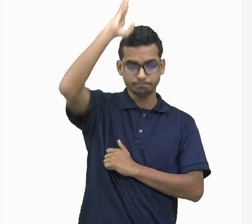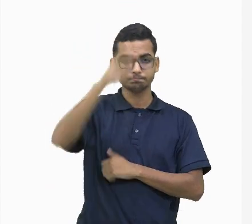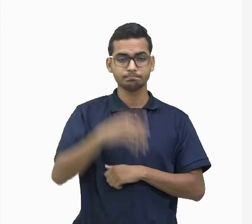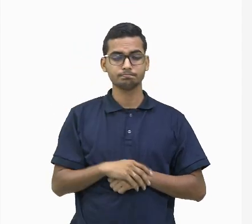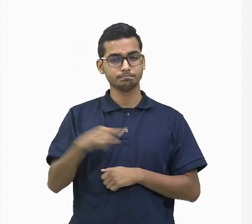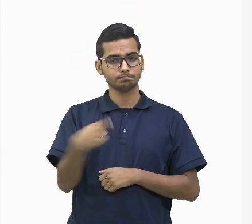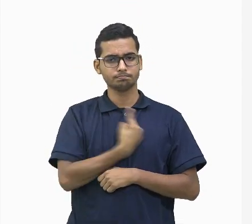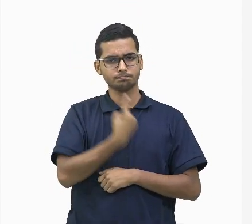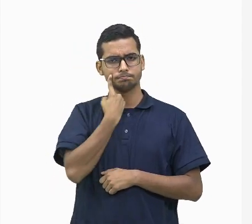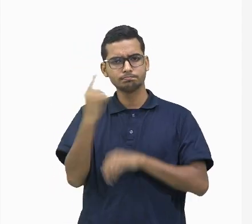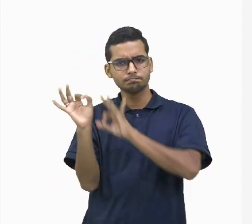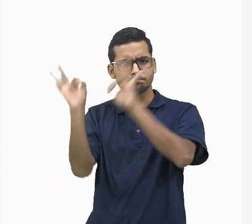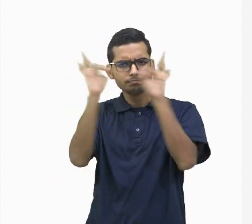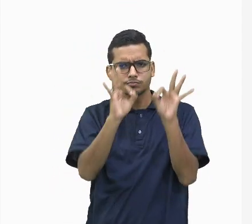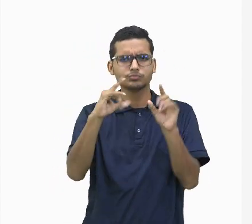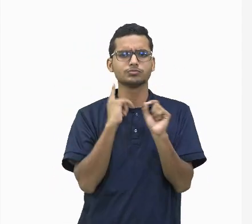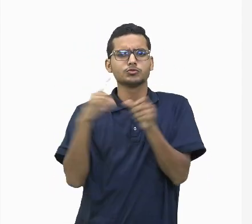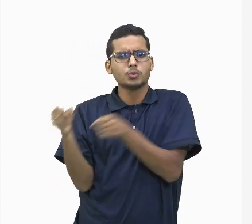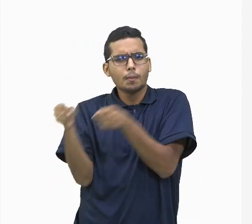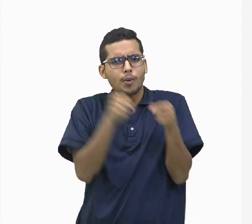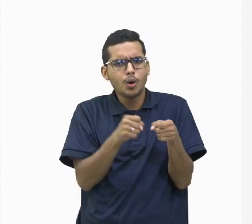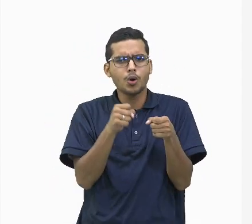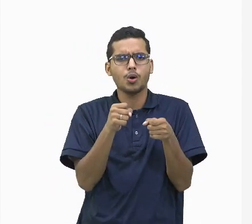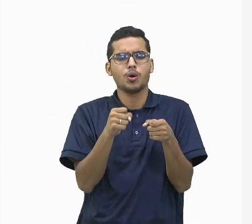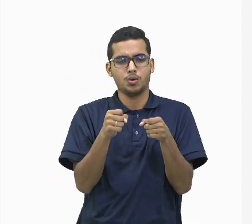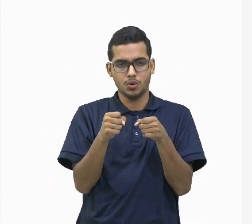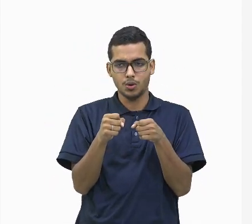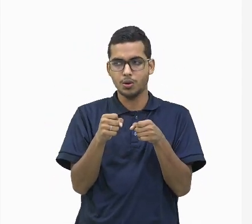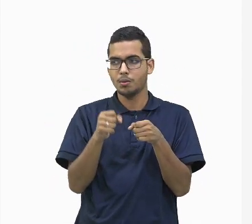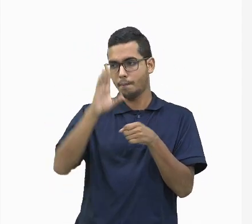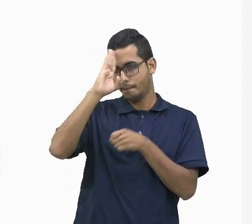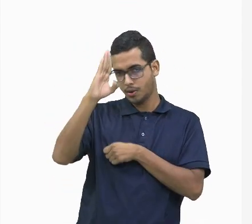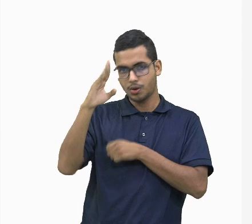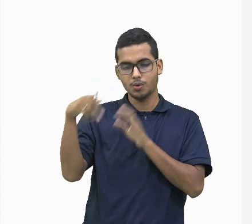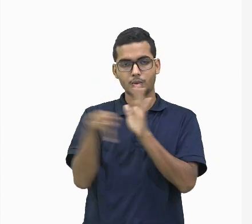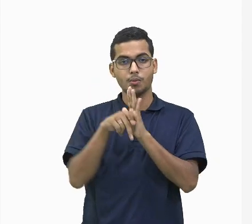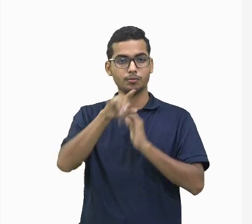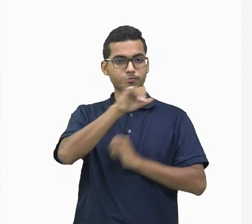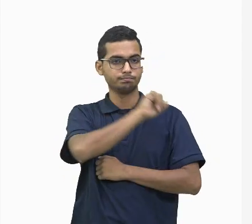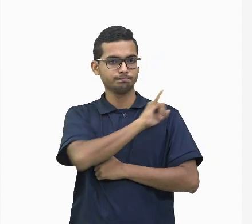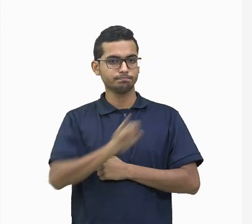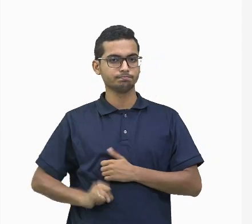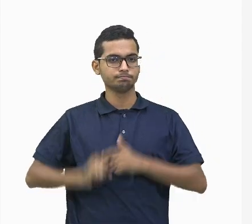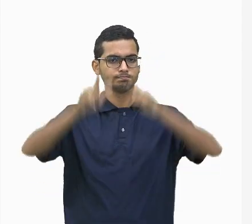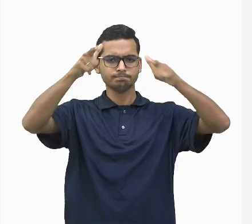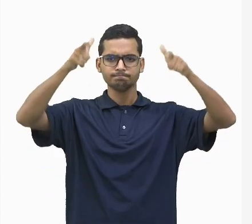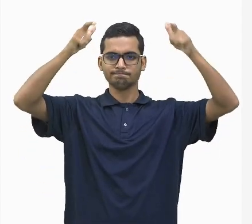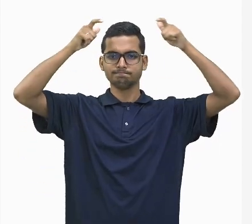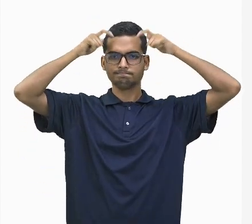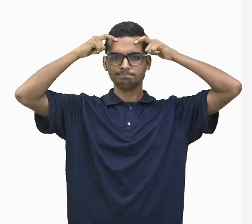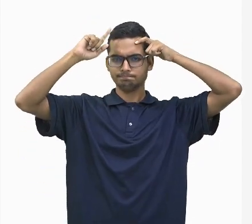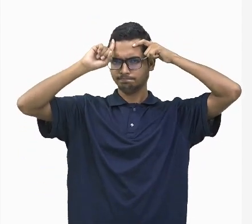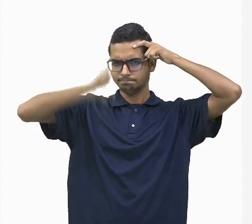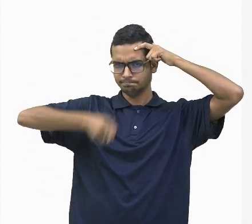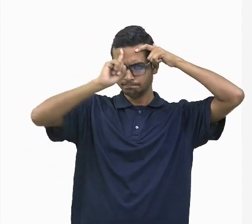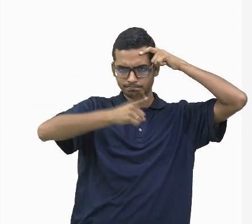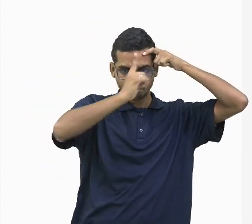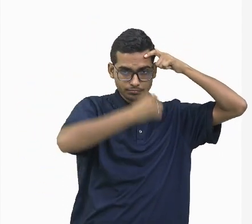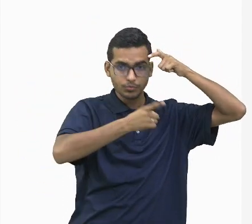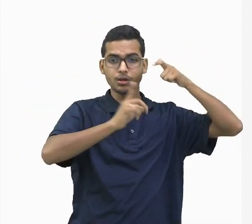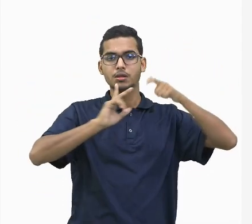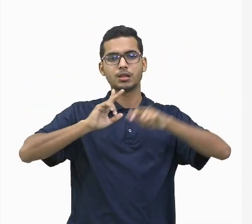aí vai ser do Império, nós tínhamos um poder centralizado nas mãos do imperador. Mas com o surgimento dos feudos, nós